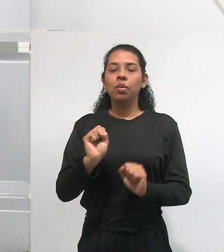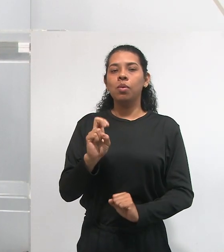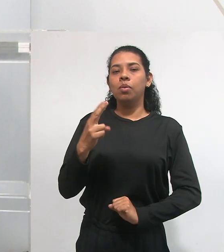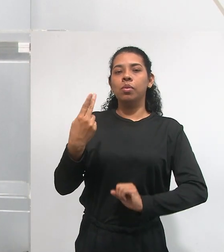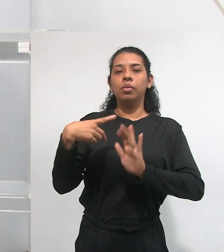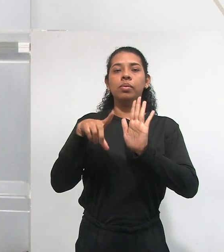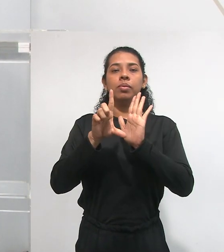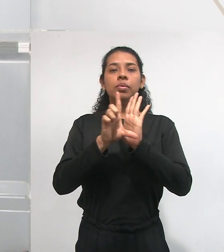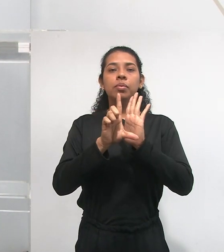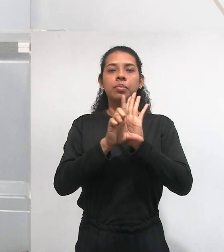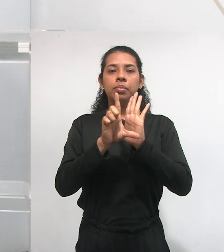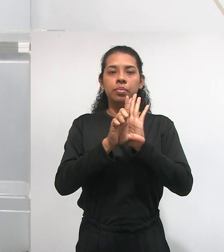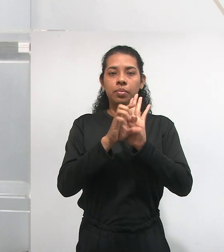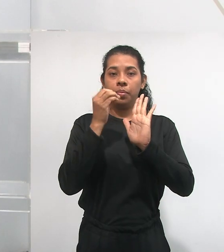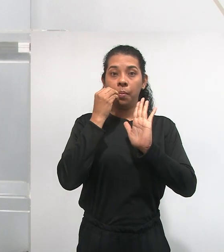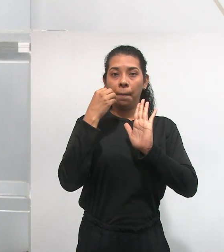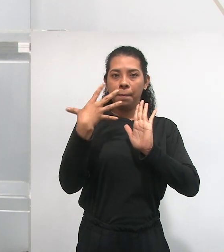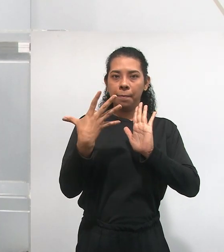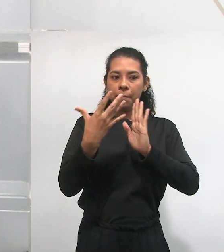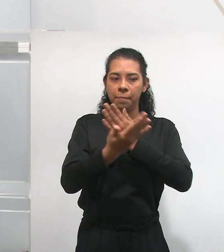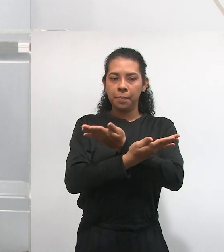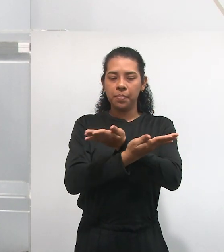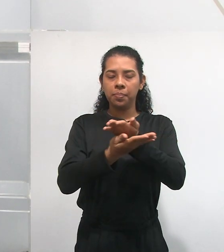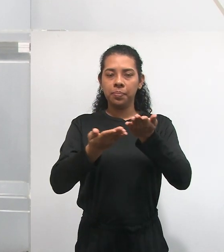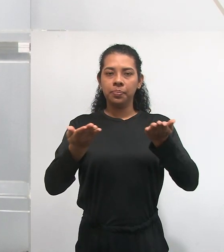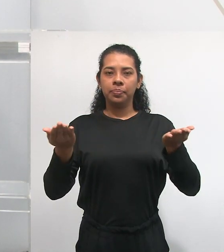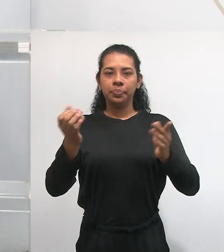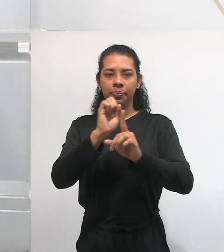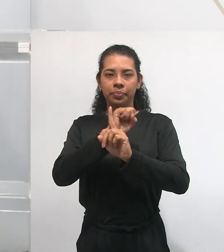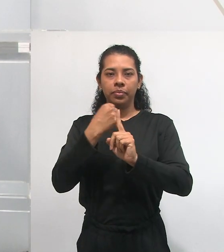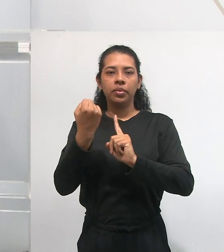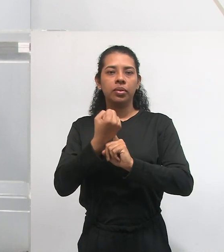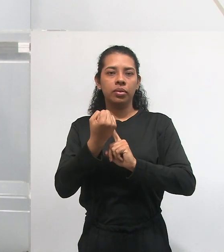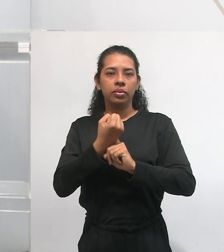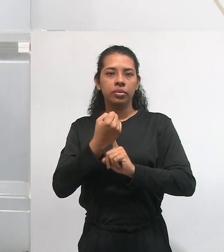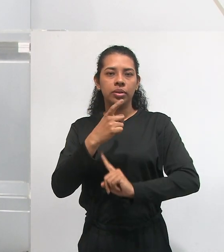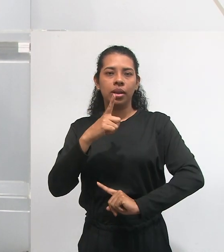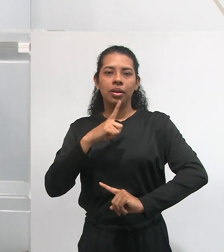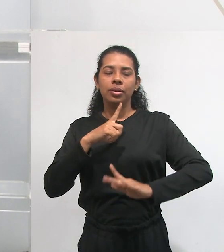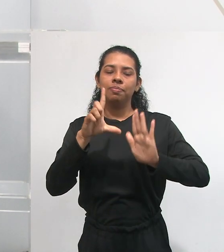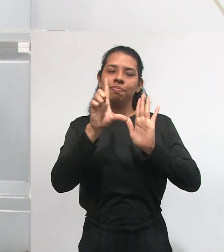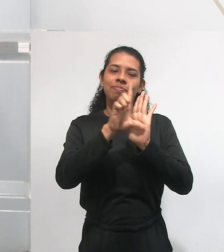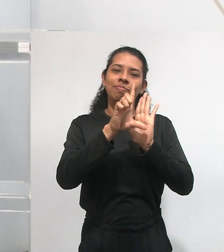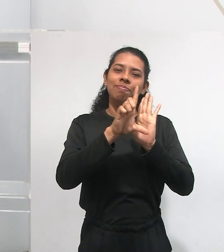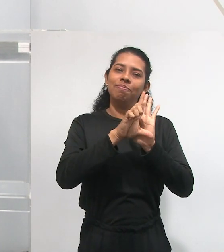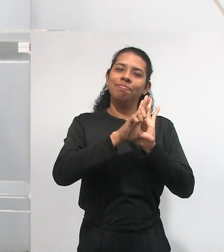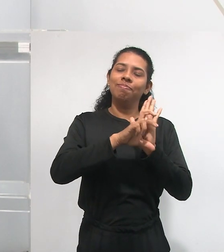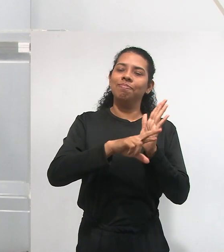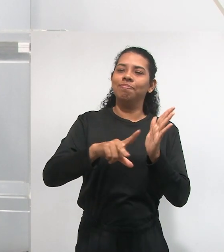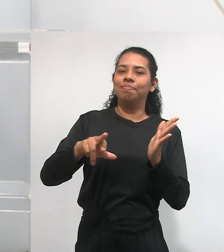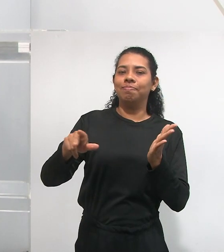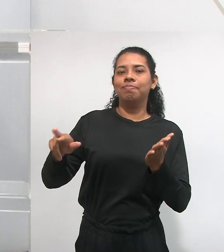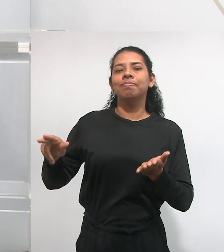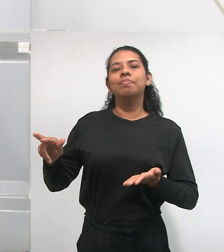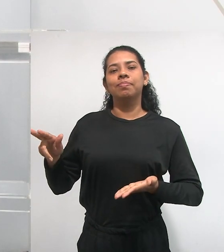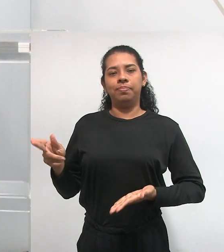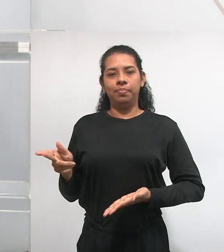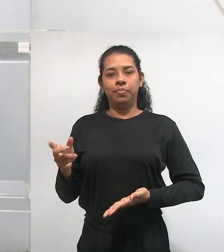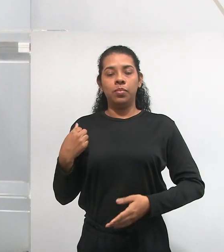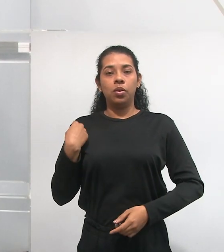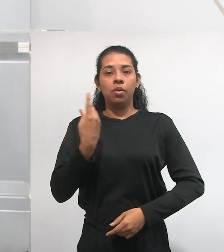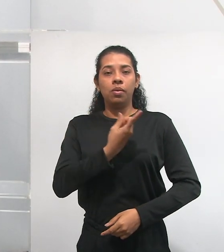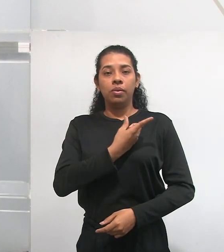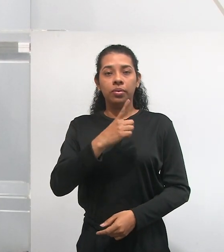ela é benéfica para todos. Então, existem muitas leis aí que nós temos já,